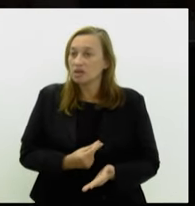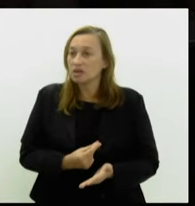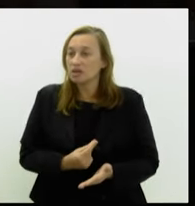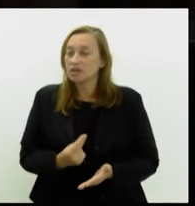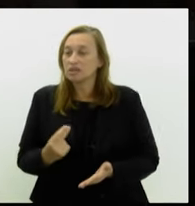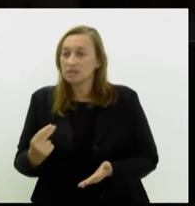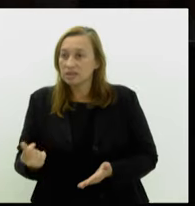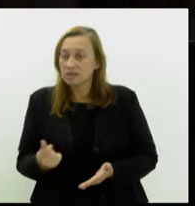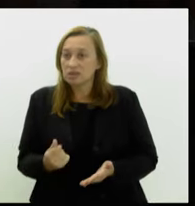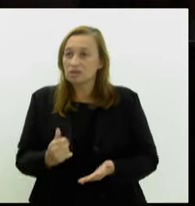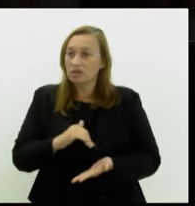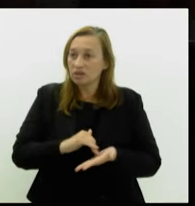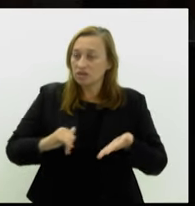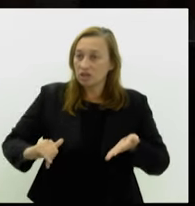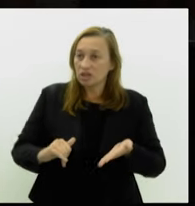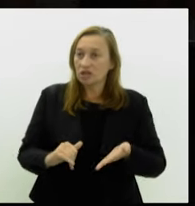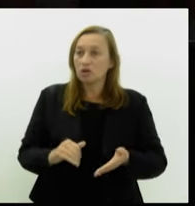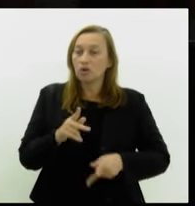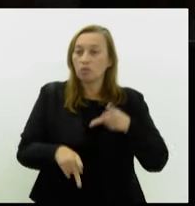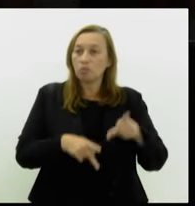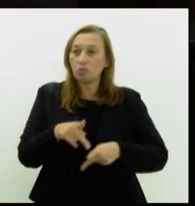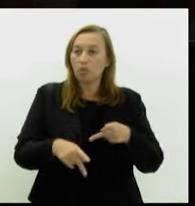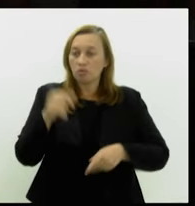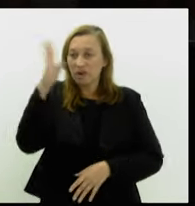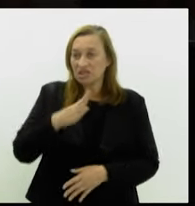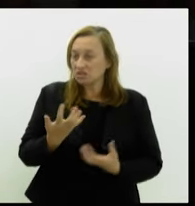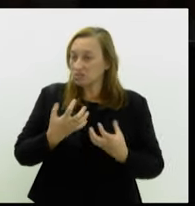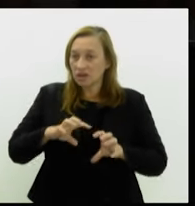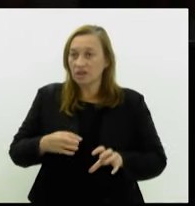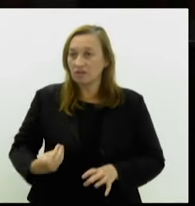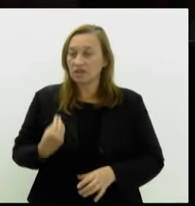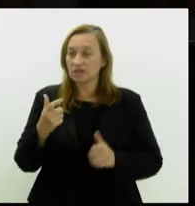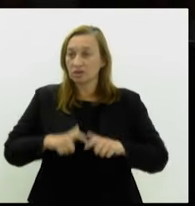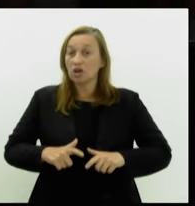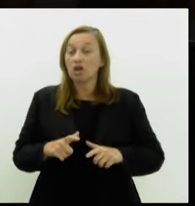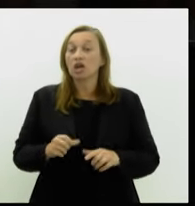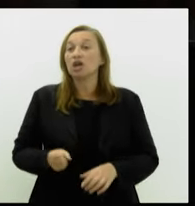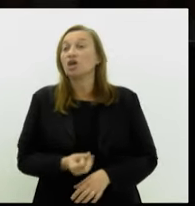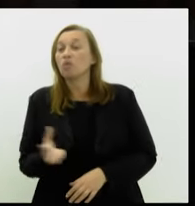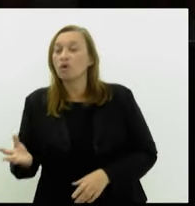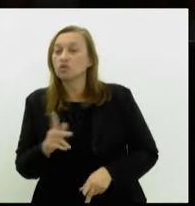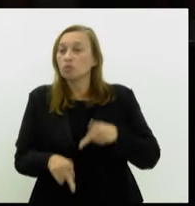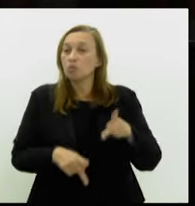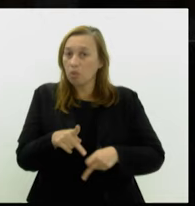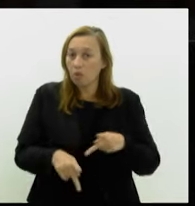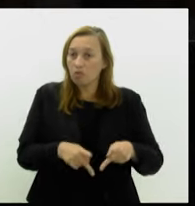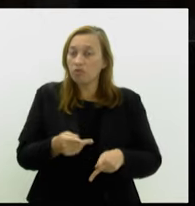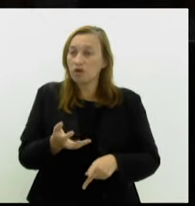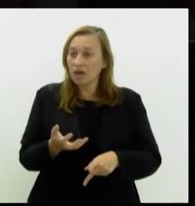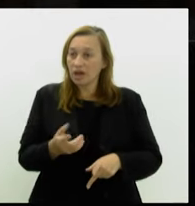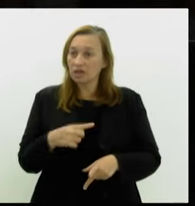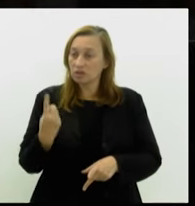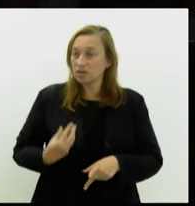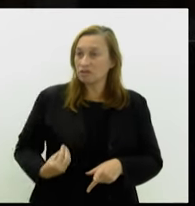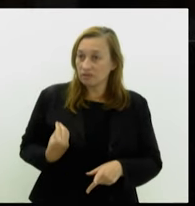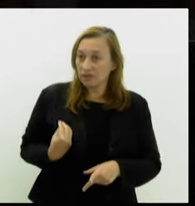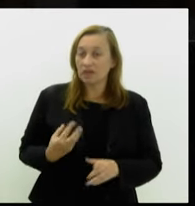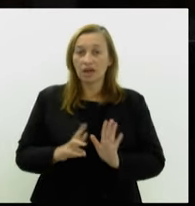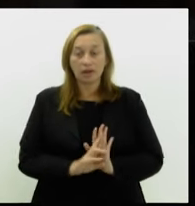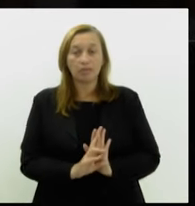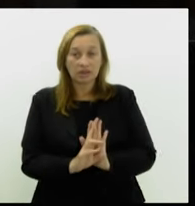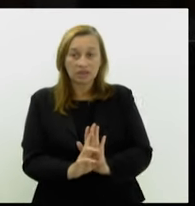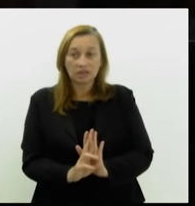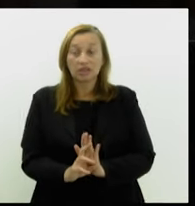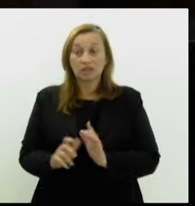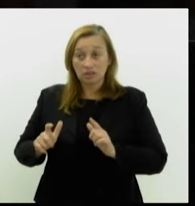população brasileira, que se não nos quisermos mais aqui. Mas, enquanto a população brasileira, a população do Estado do Rio de Janeiro, nos derem